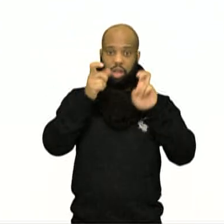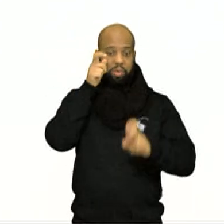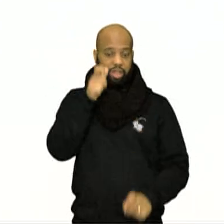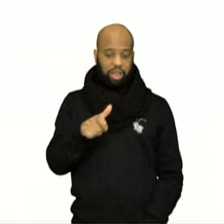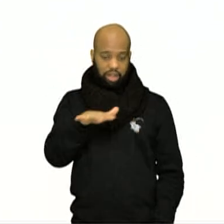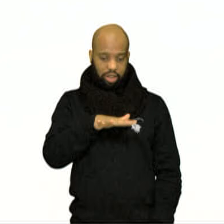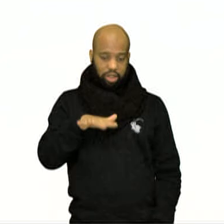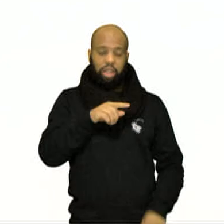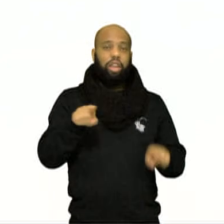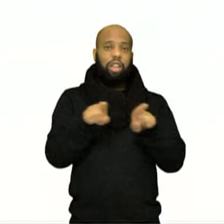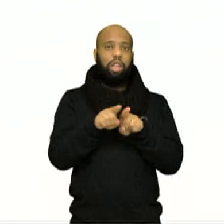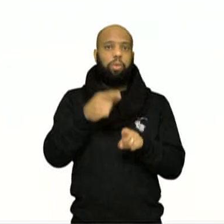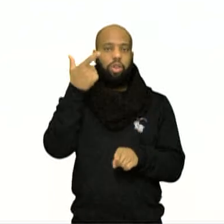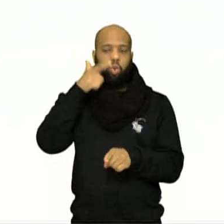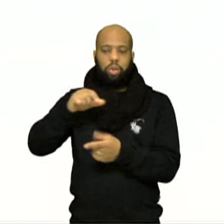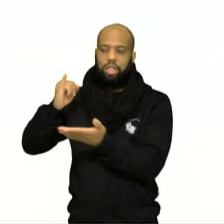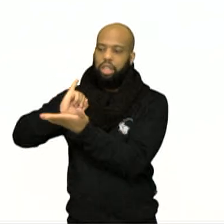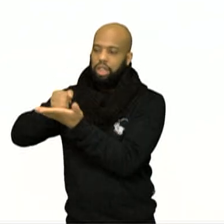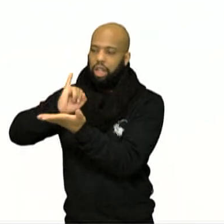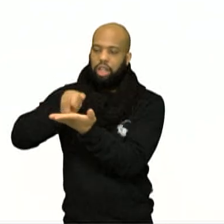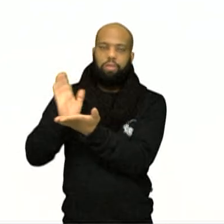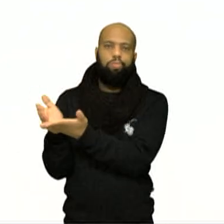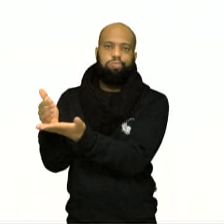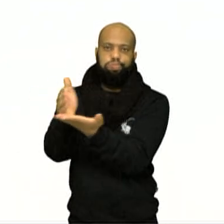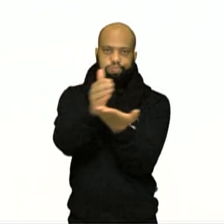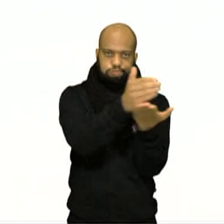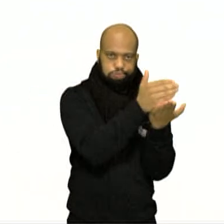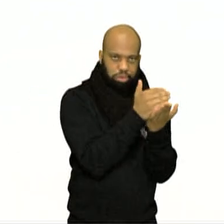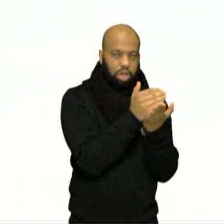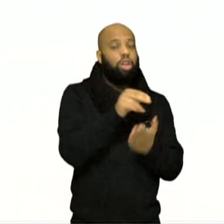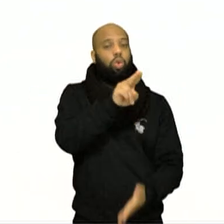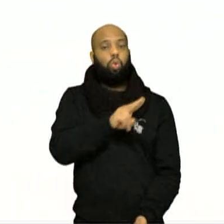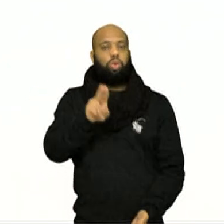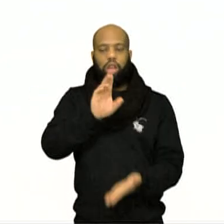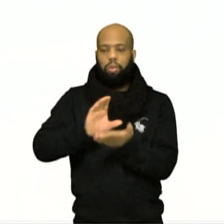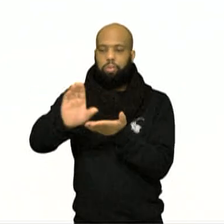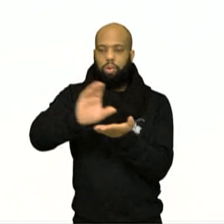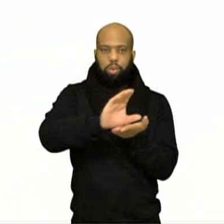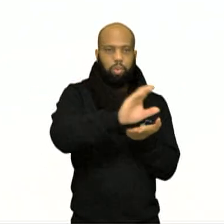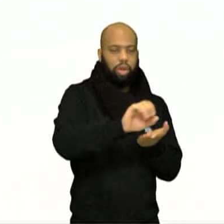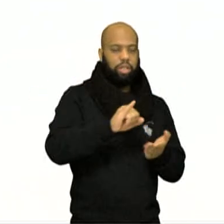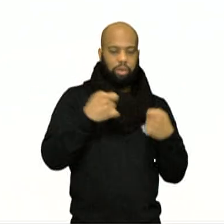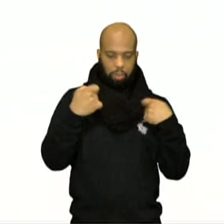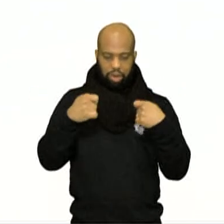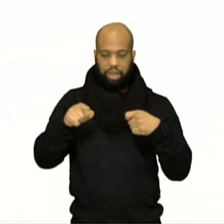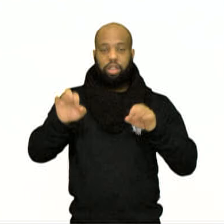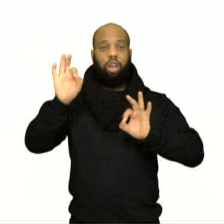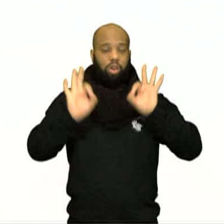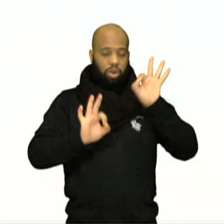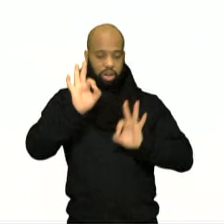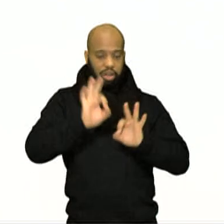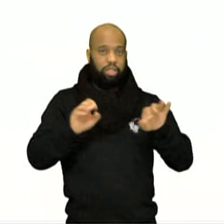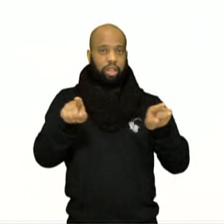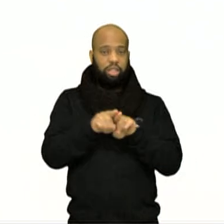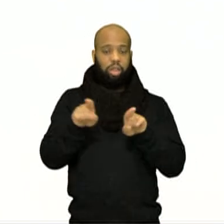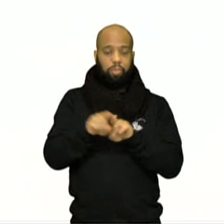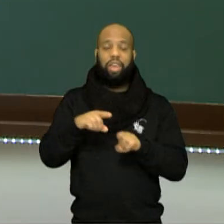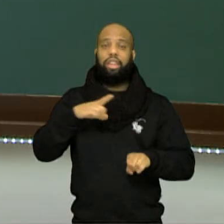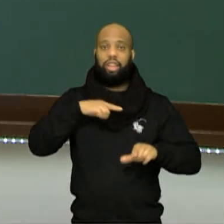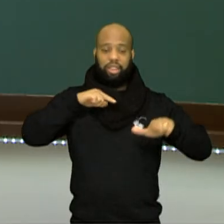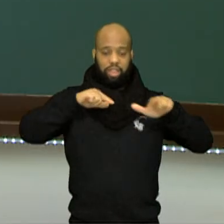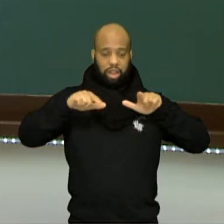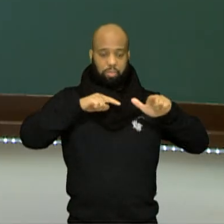e arrecadar tributos, bem como aplicá-los conforme necessário, organizar e prestar serviços